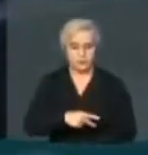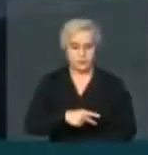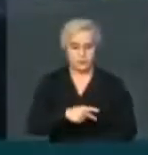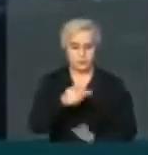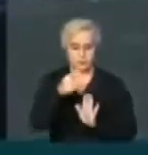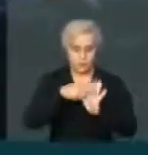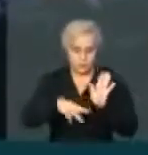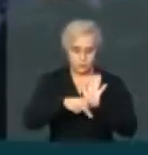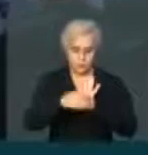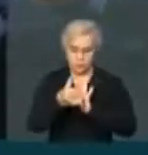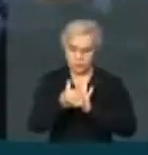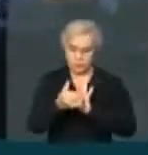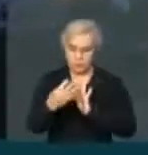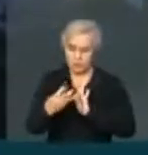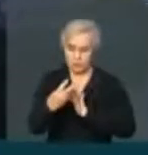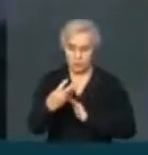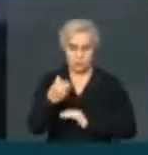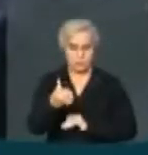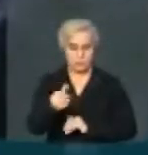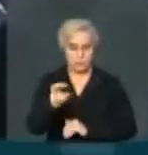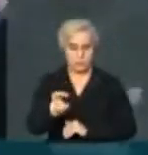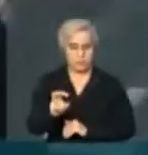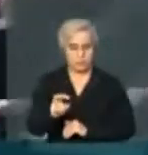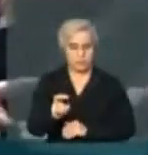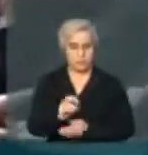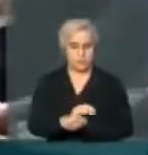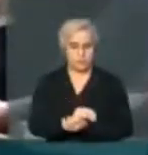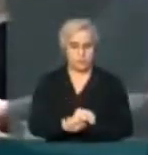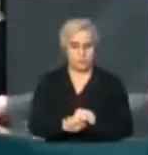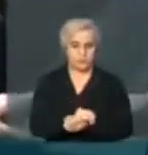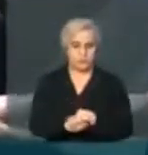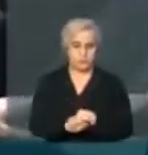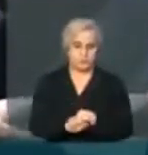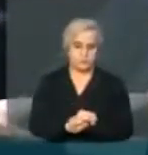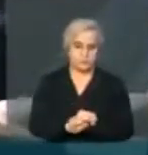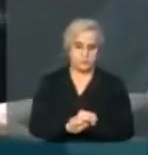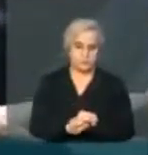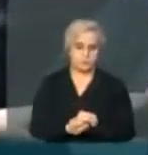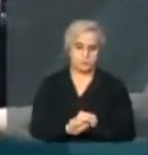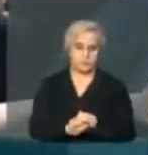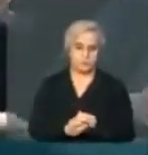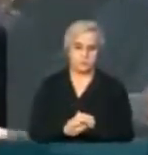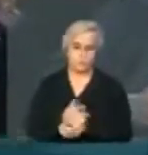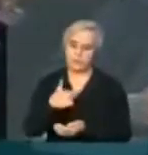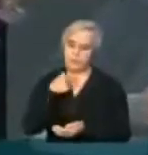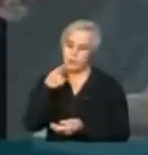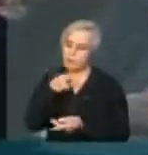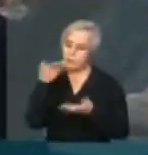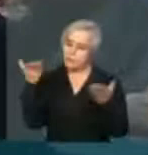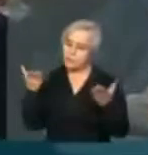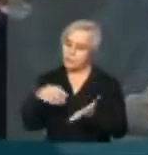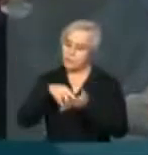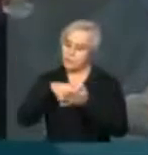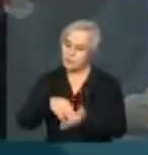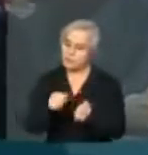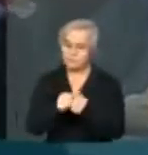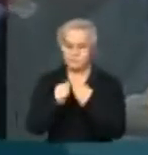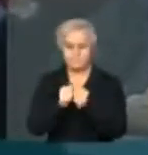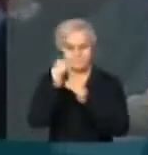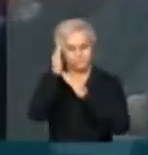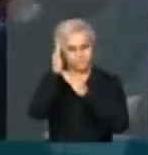e 665. Portanto, senhor presidente, enquanto líder do PSC, eu estou aqui para poder reafirmar a posição